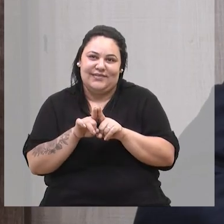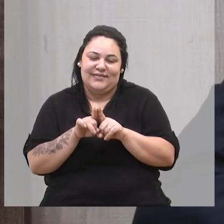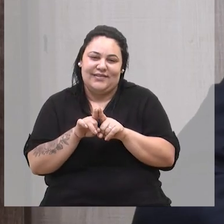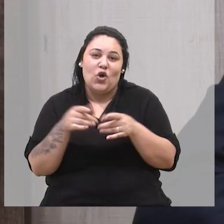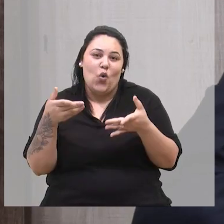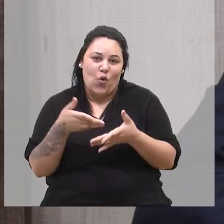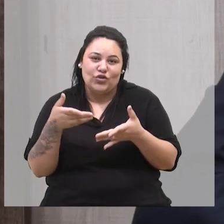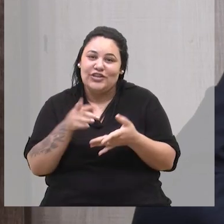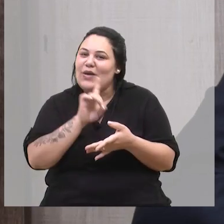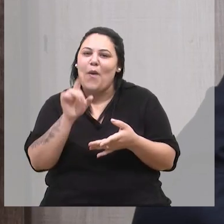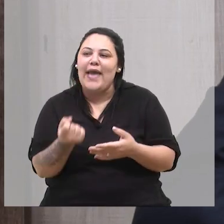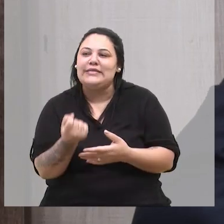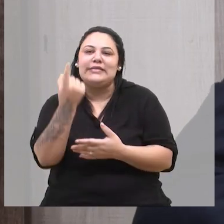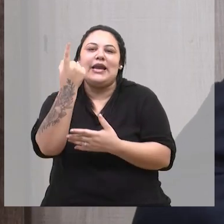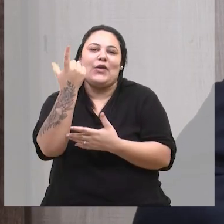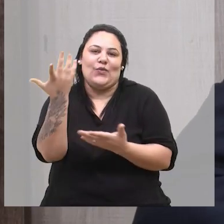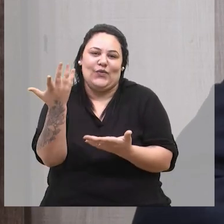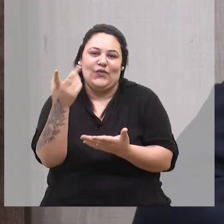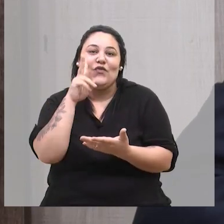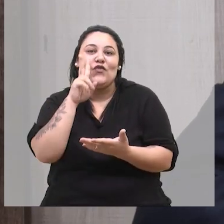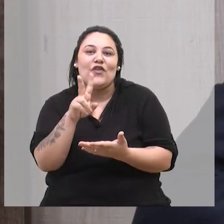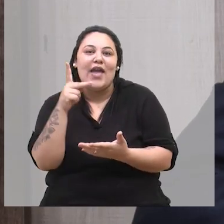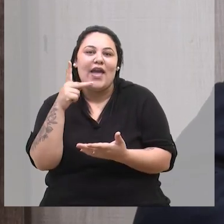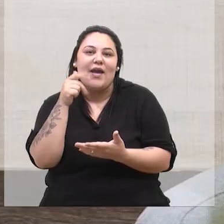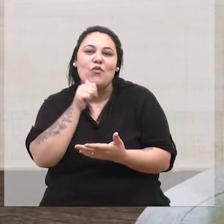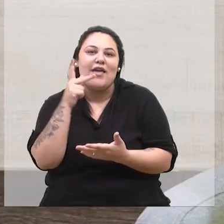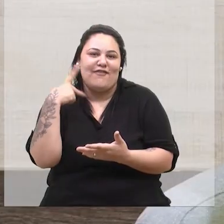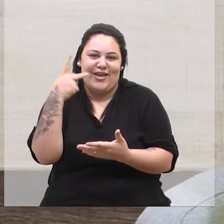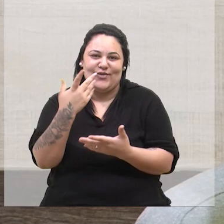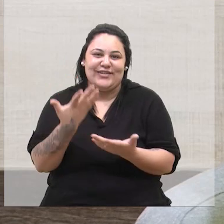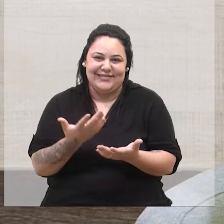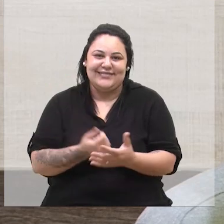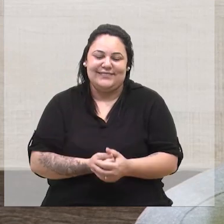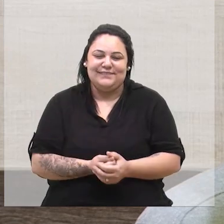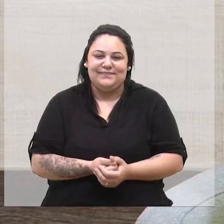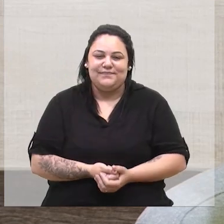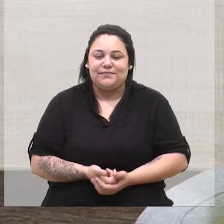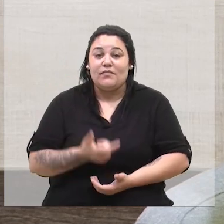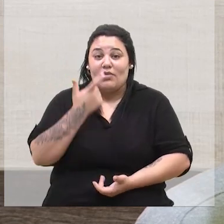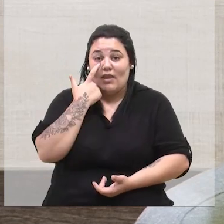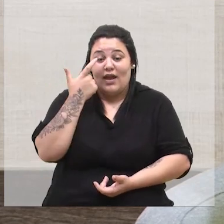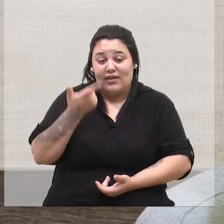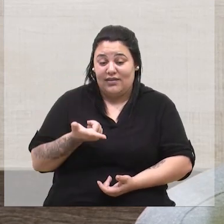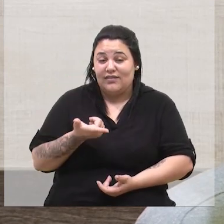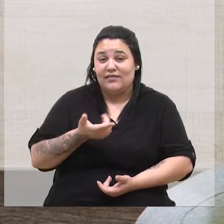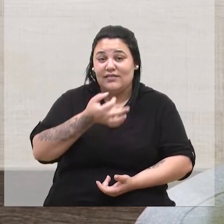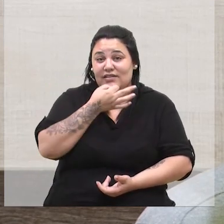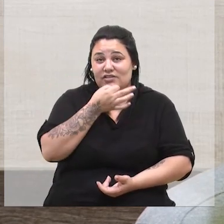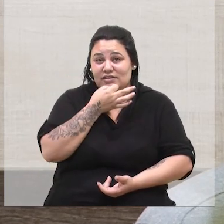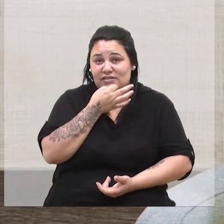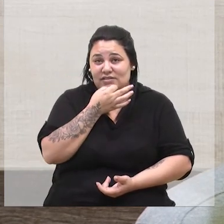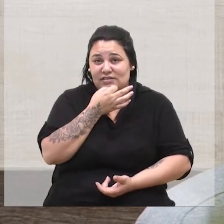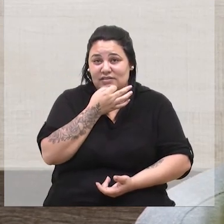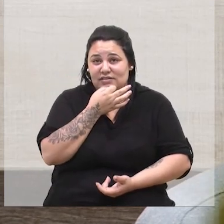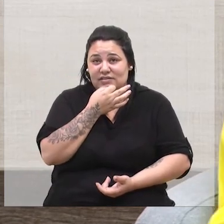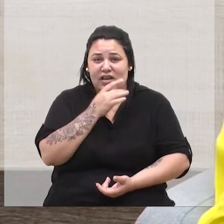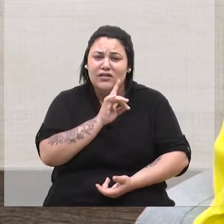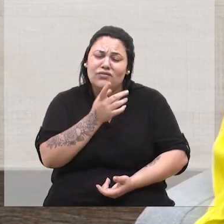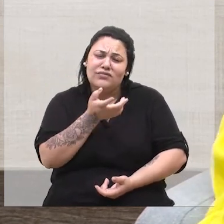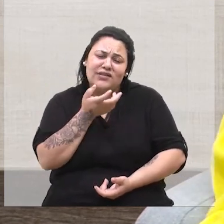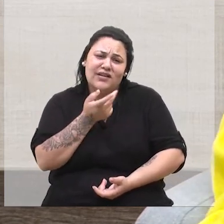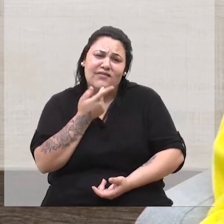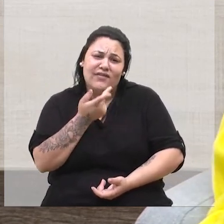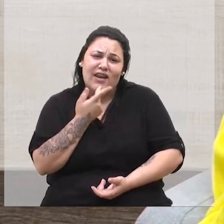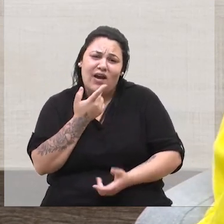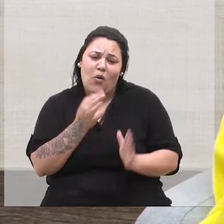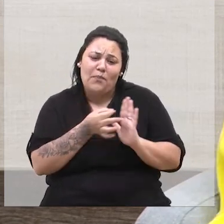se eleja ou ocupe um posto elevado. Veja, aqui em Caxias, eu não queria concluir por